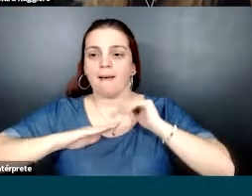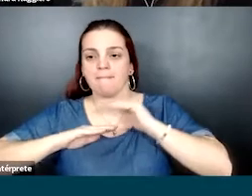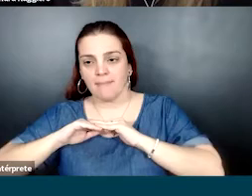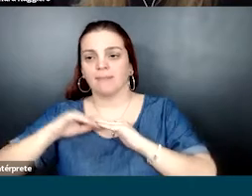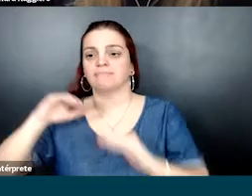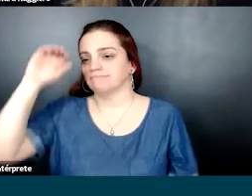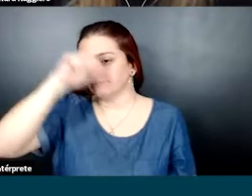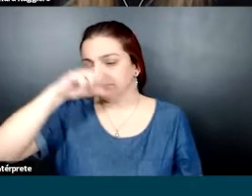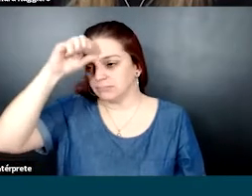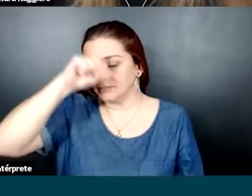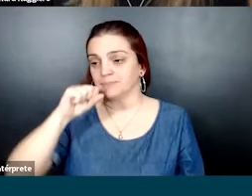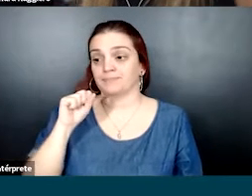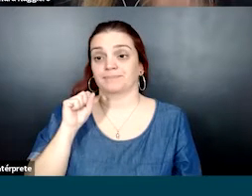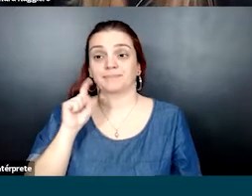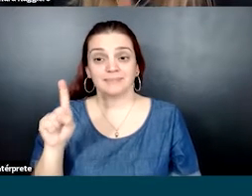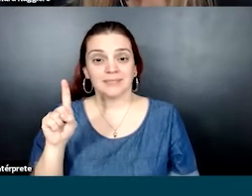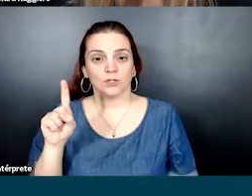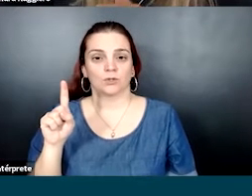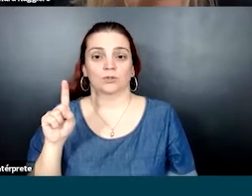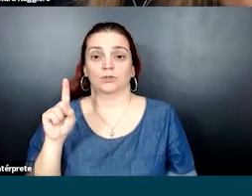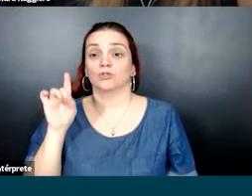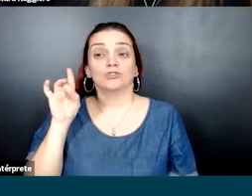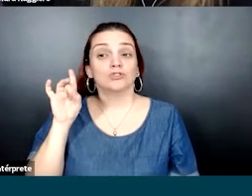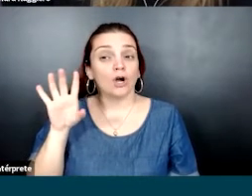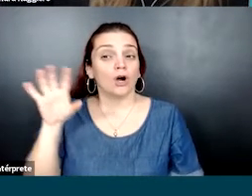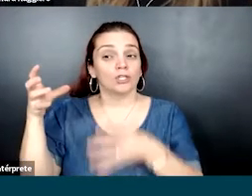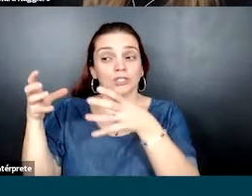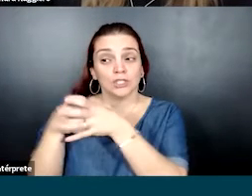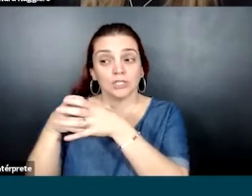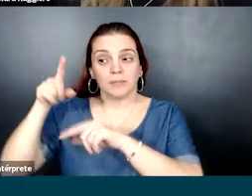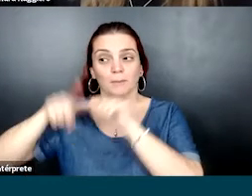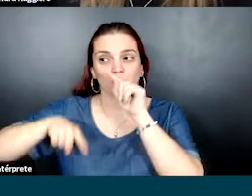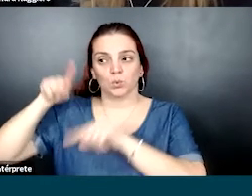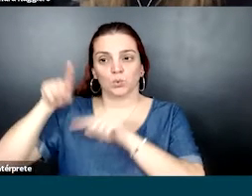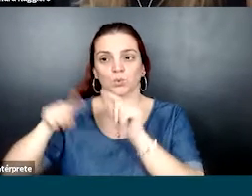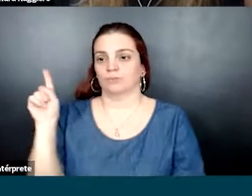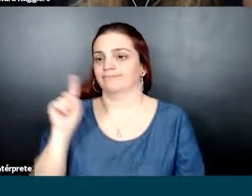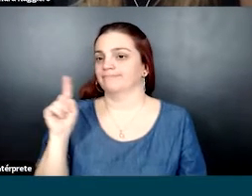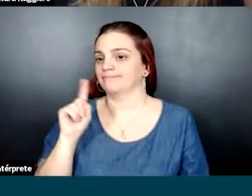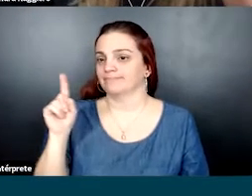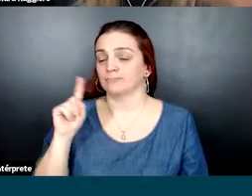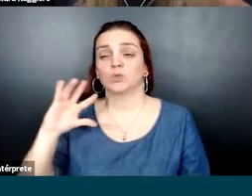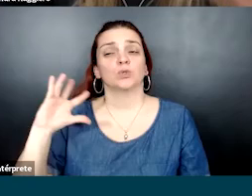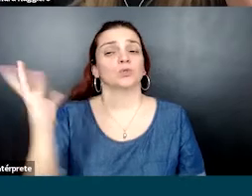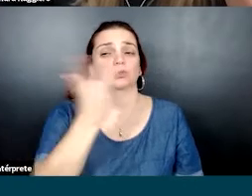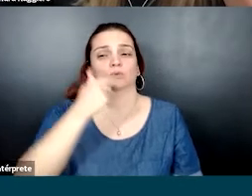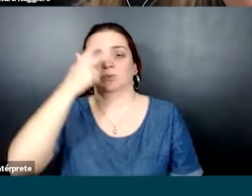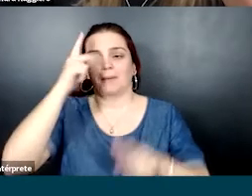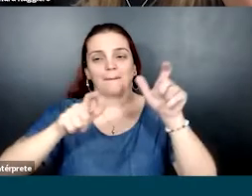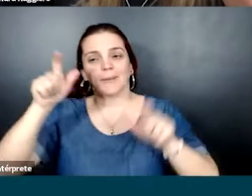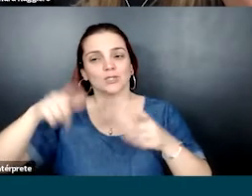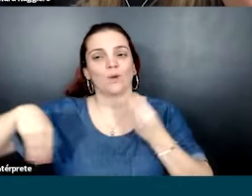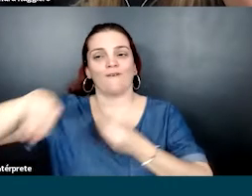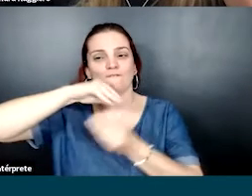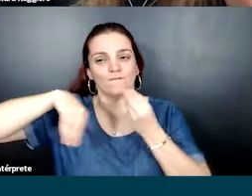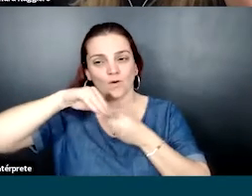que devem estar não só no time de produto, mas com todas as